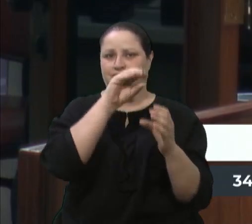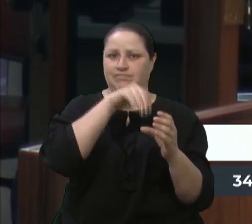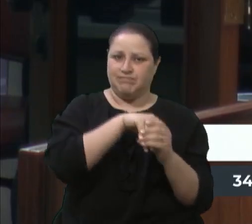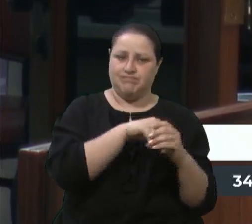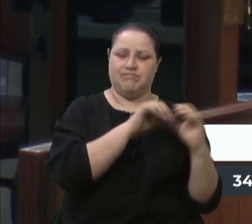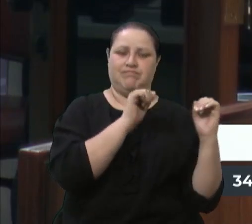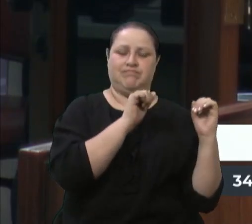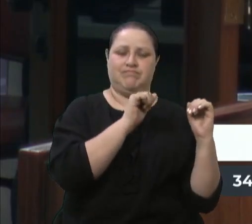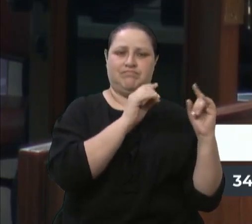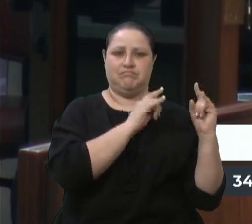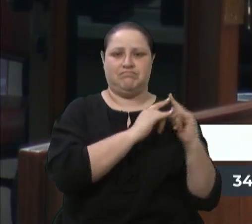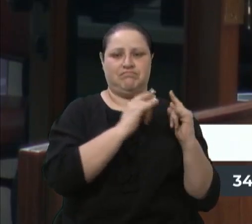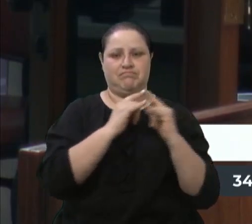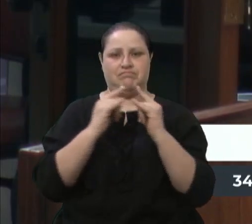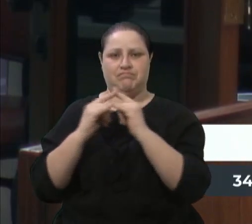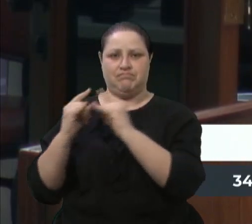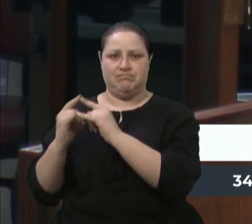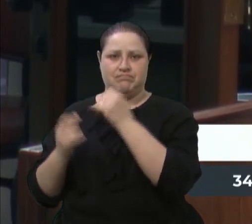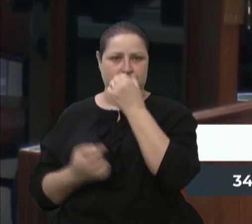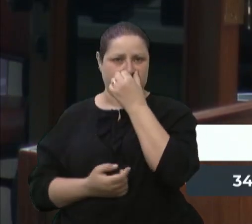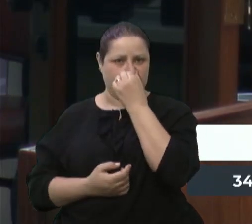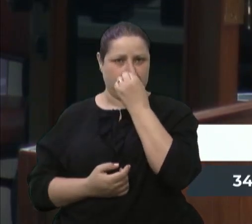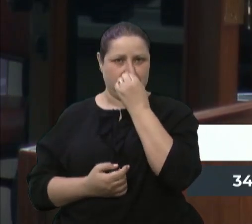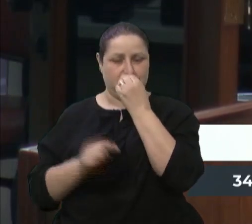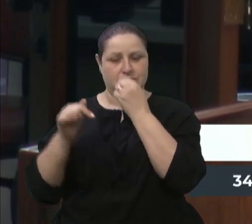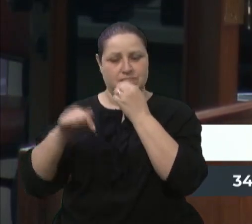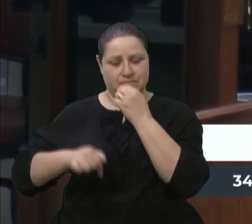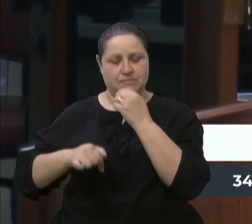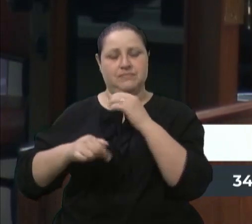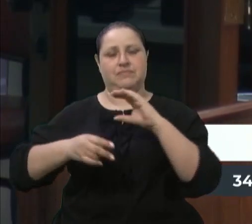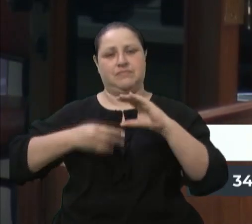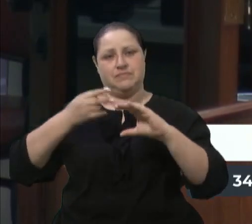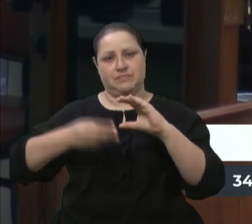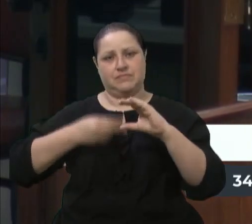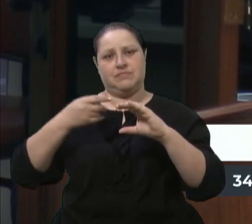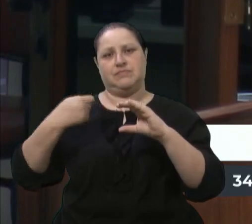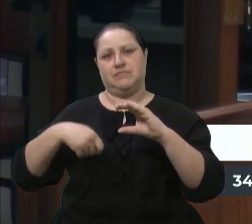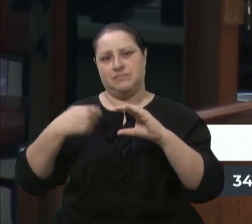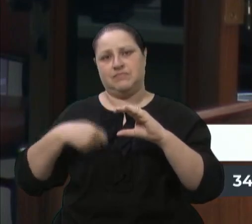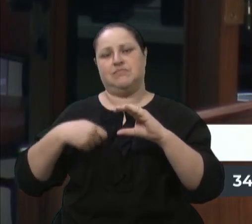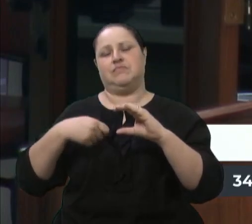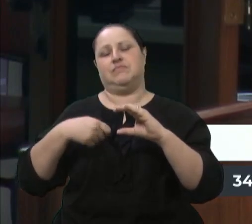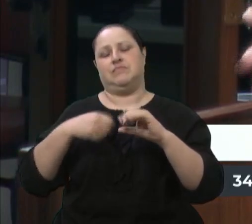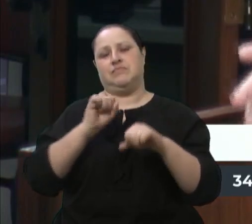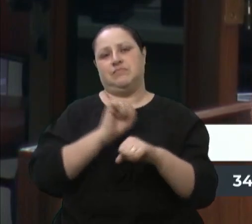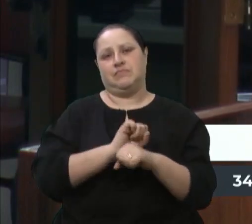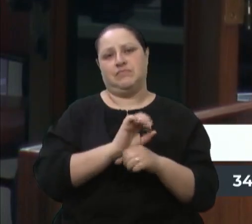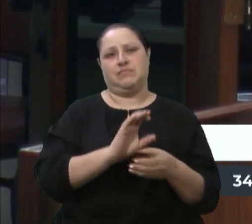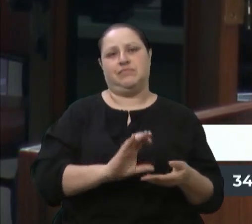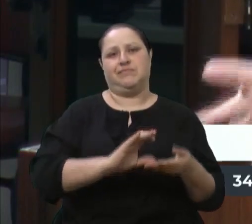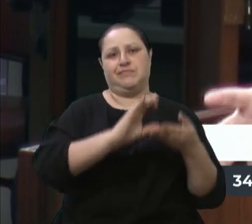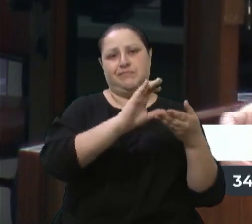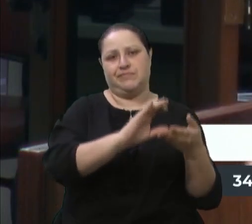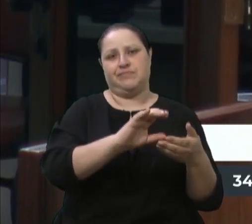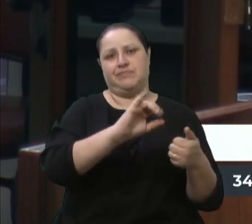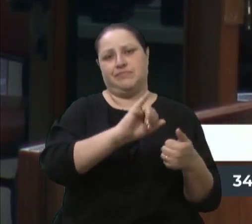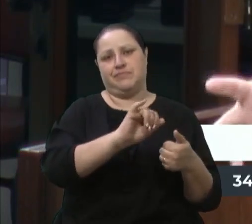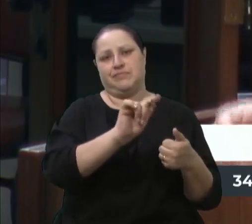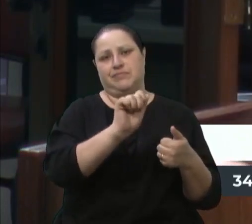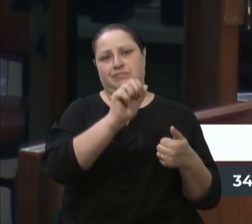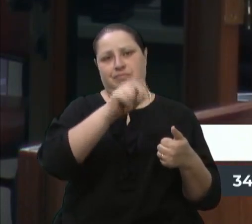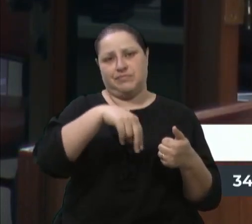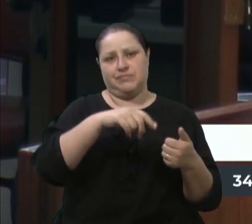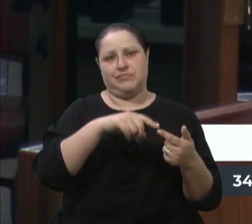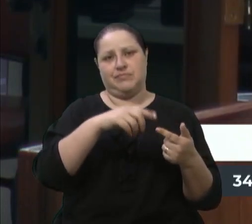sistemas. Infelizmente, somente esta casa depende de conselhos tipo IGAM, DPM, para que